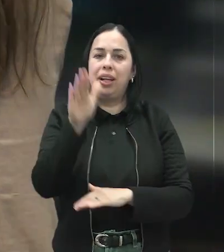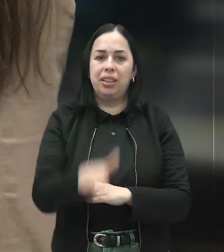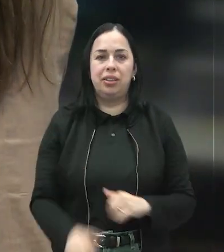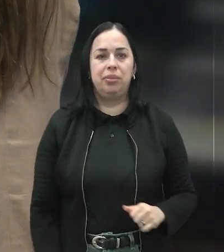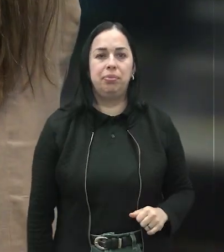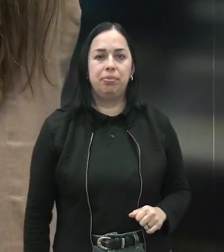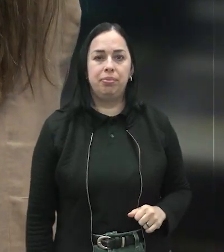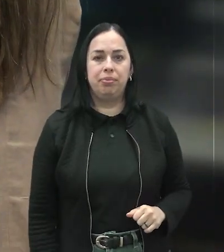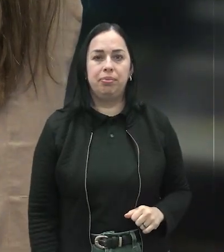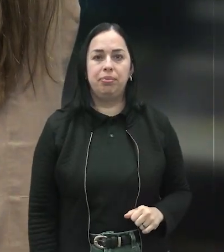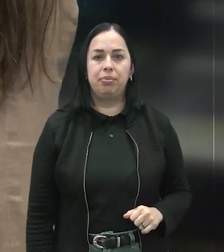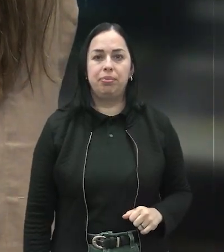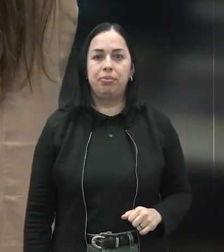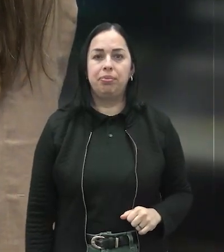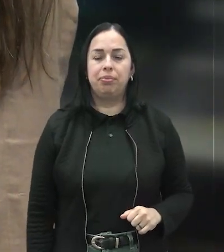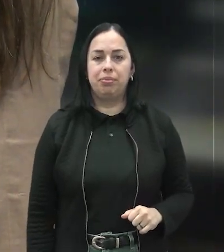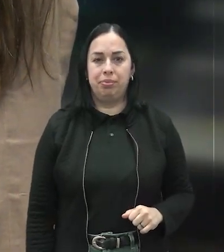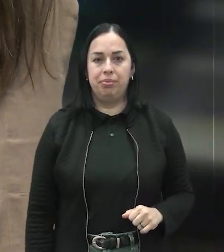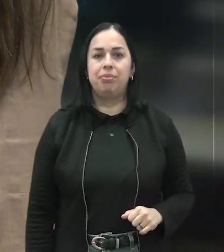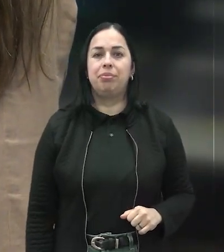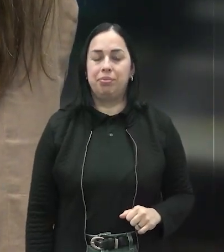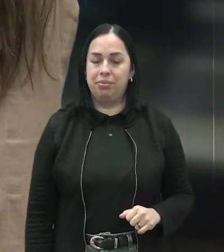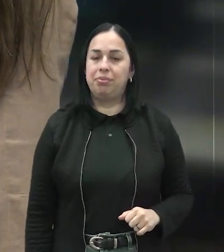Oi, Ana, tudo bem? Boa tarde.